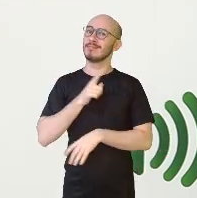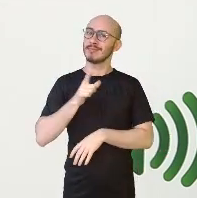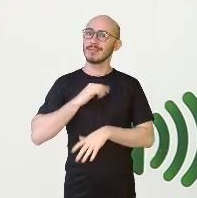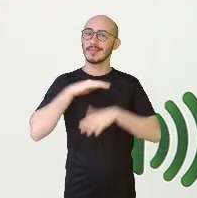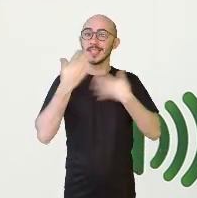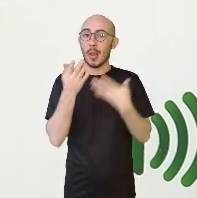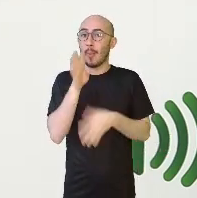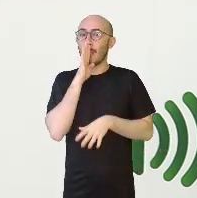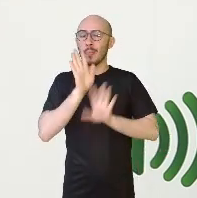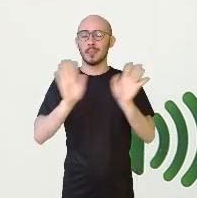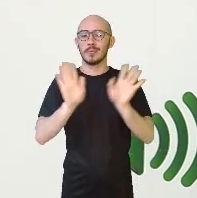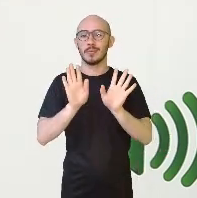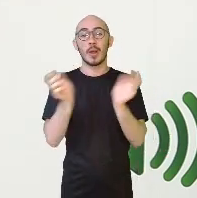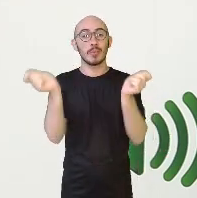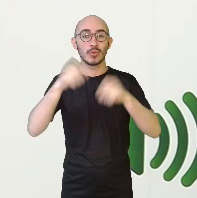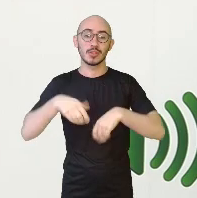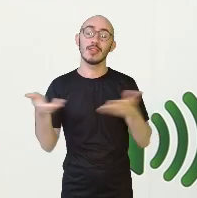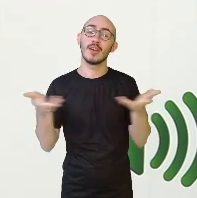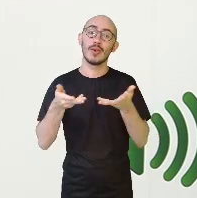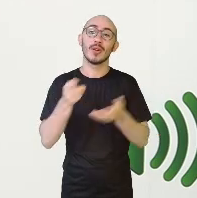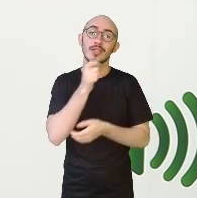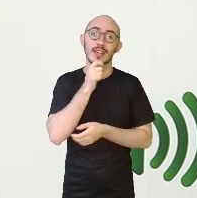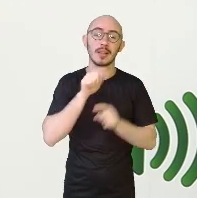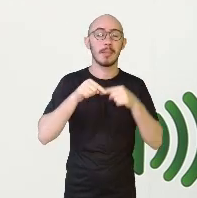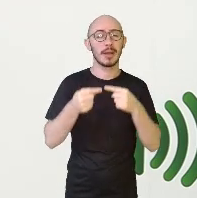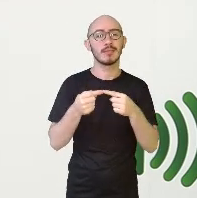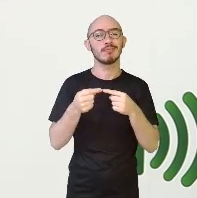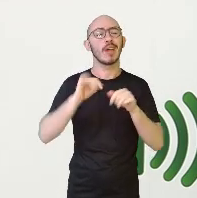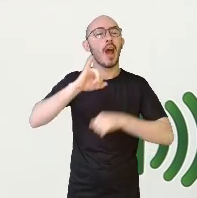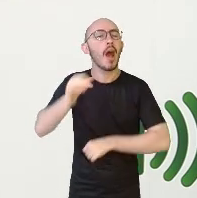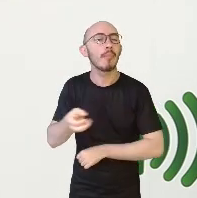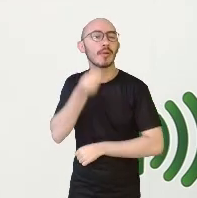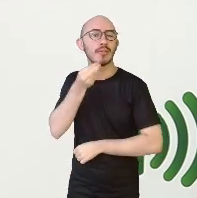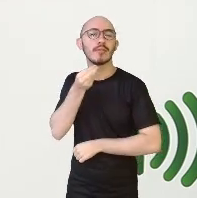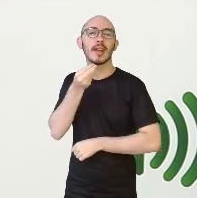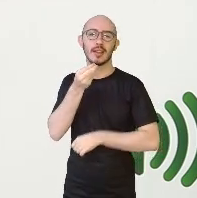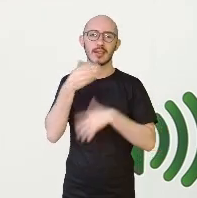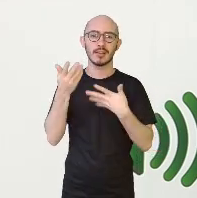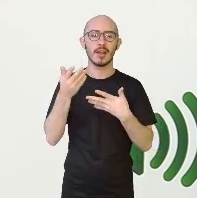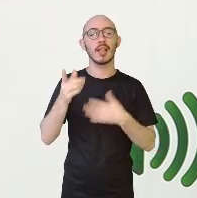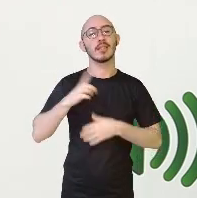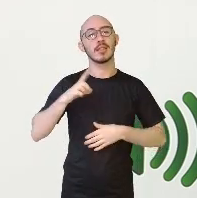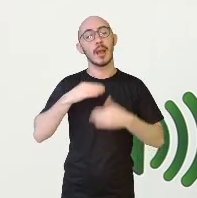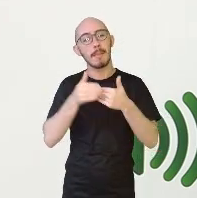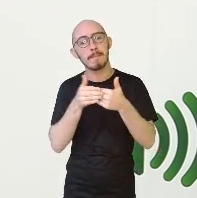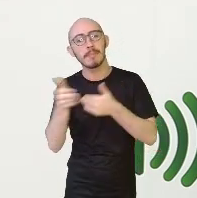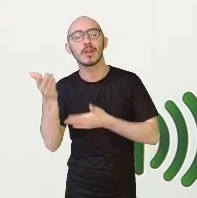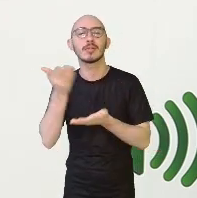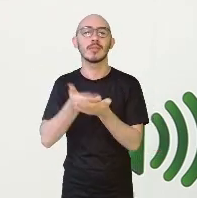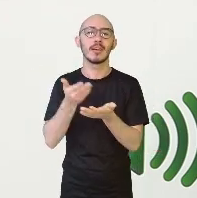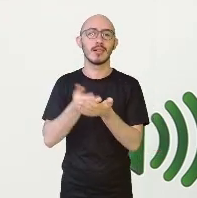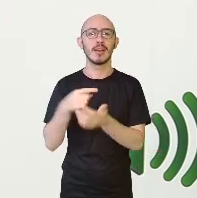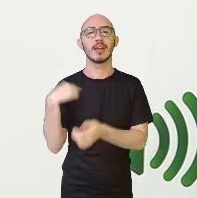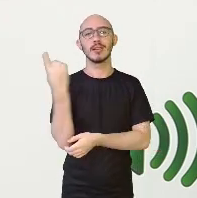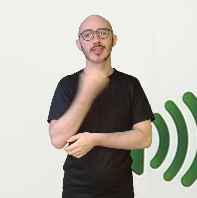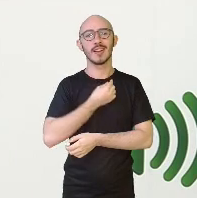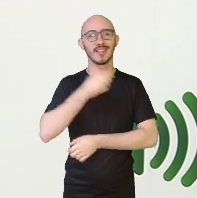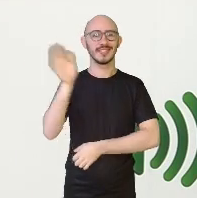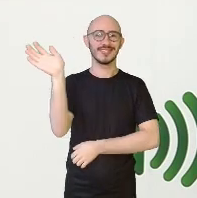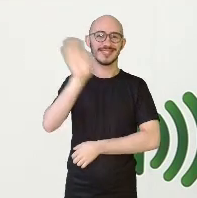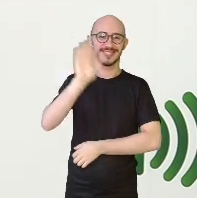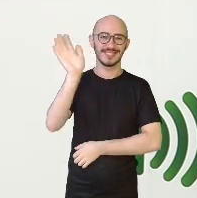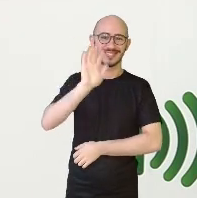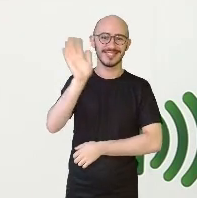ser que a gente se veja hoje ainda. Mas aproveitem, curtam, vem uma próxima aula por aí e a gente se vê. Tchau,